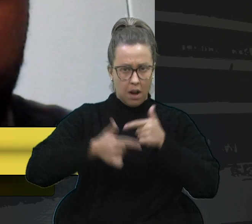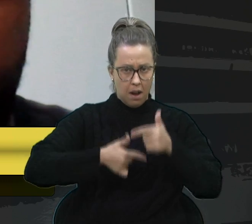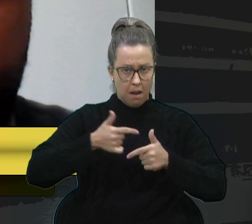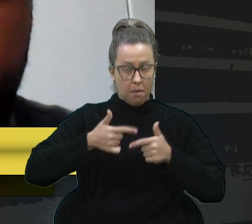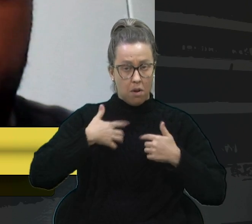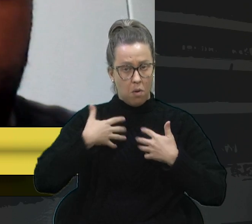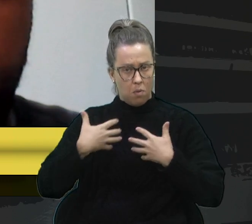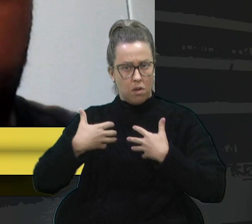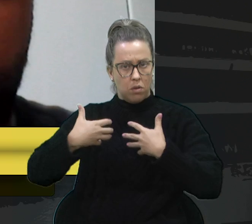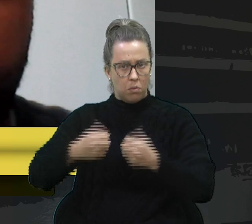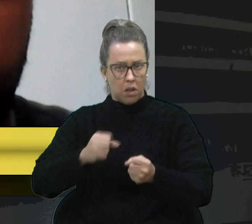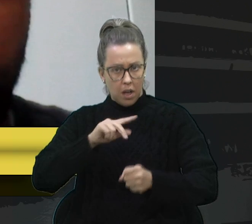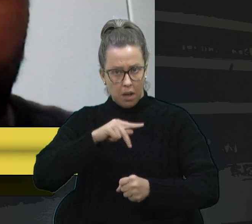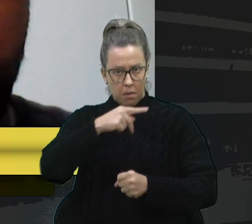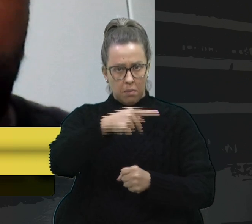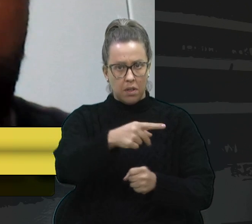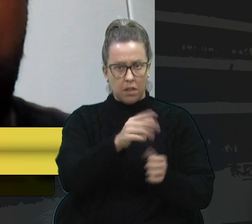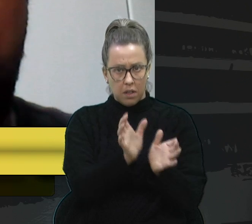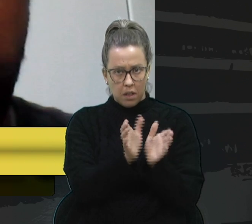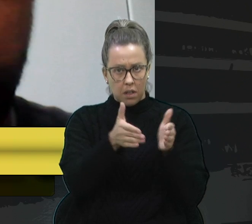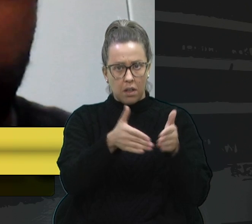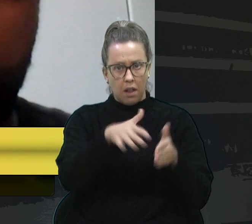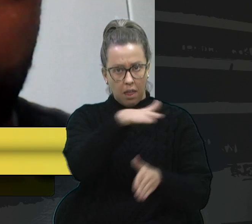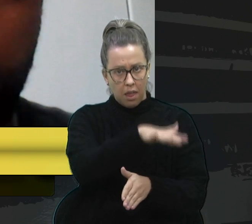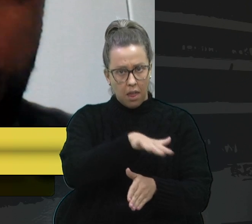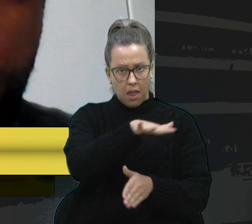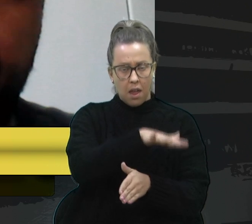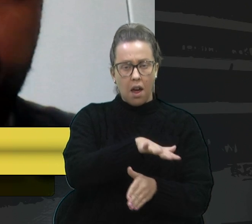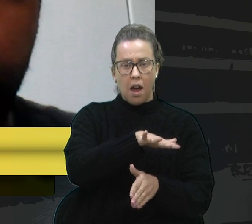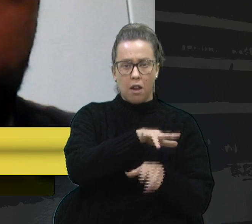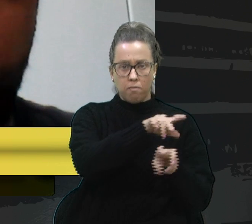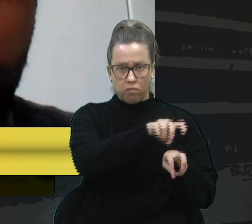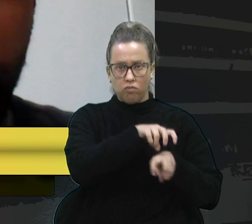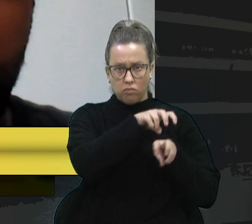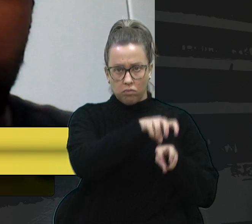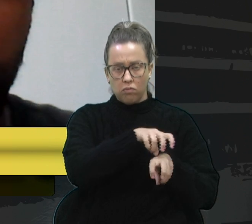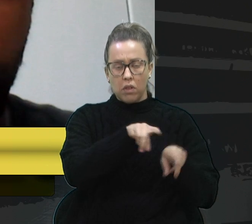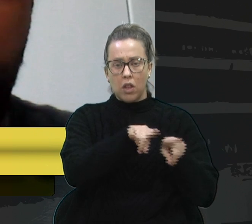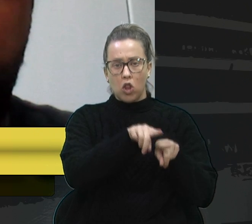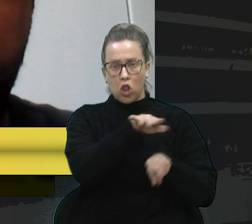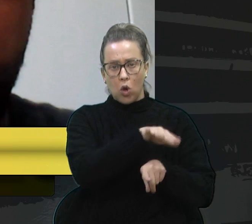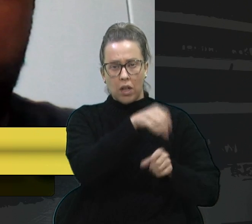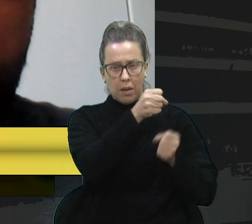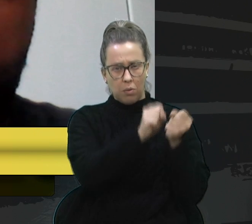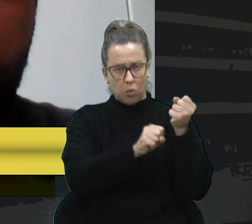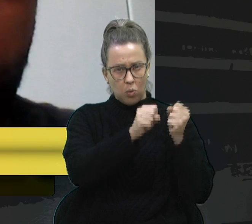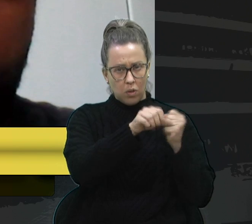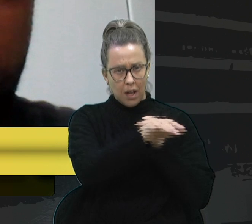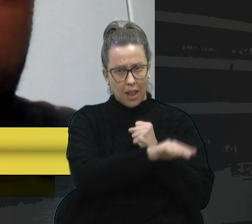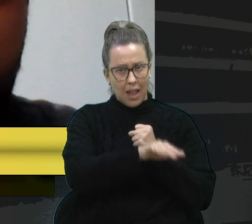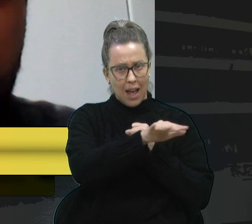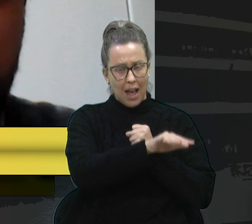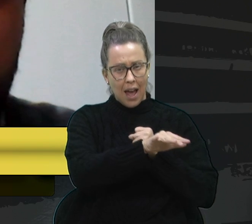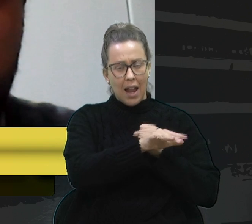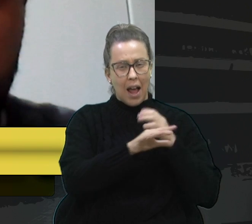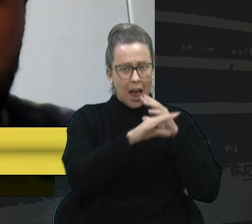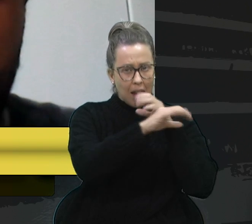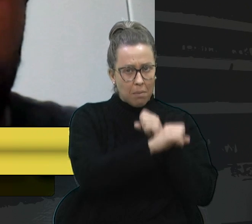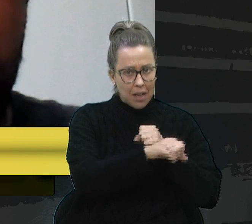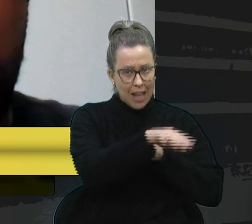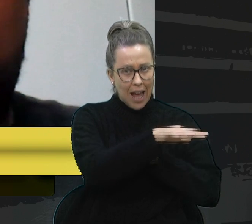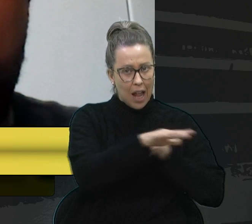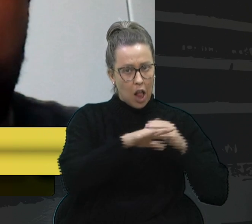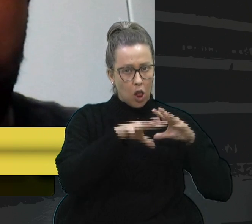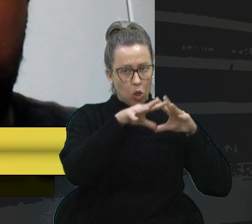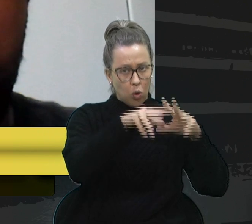assumi a presidência da Comissão de Agricultura, Agroindústria, Agropecuária e Cooperativismo,